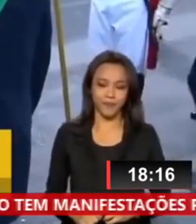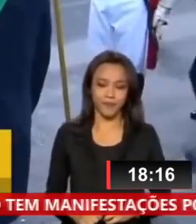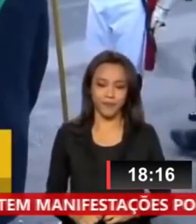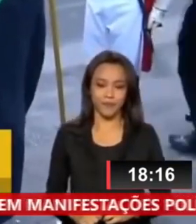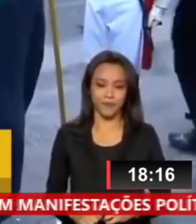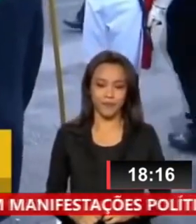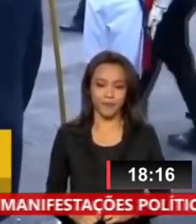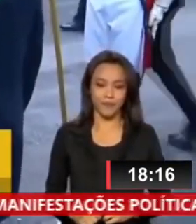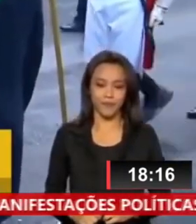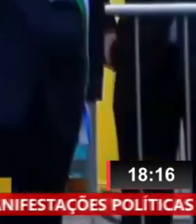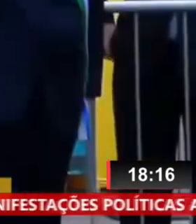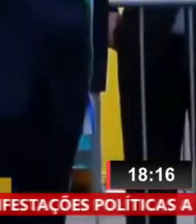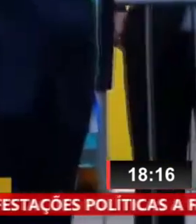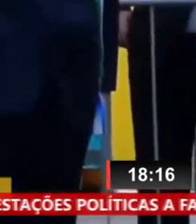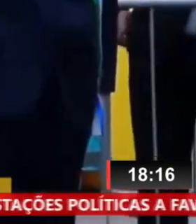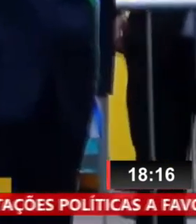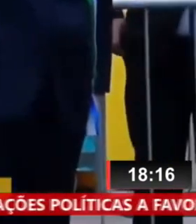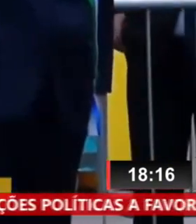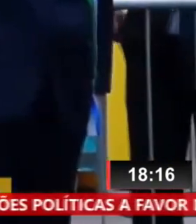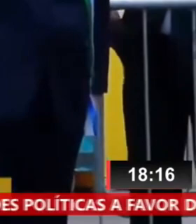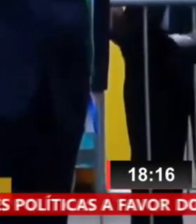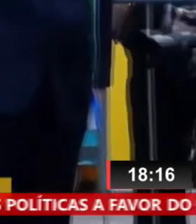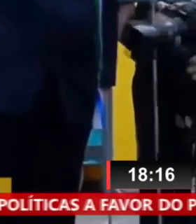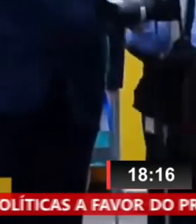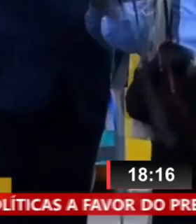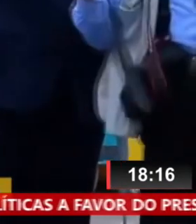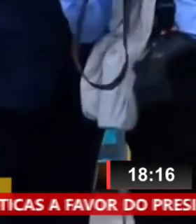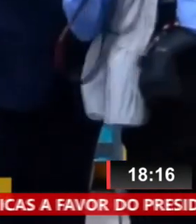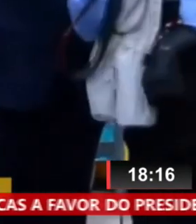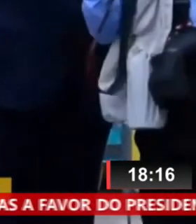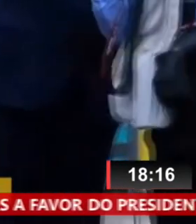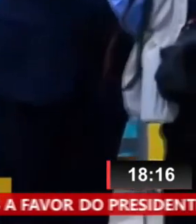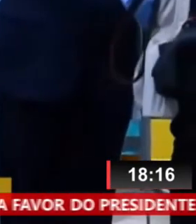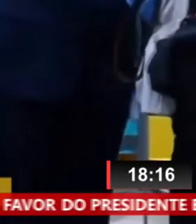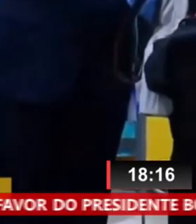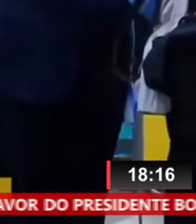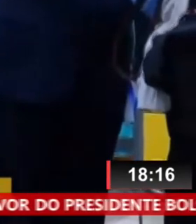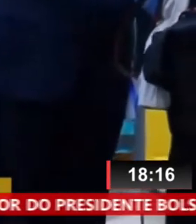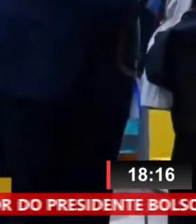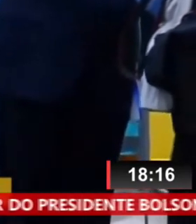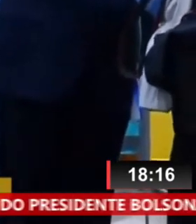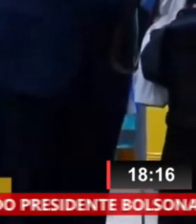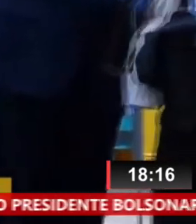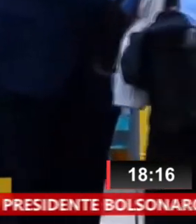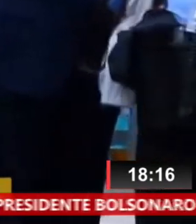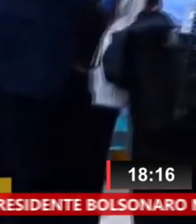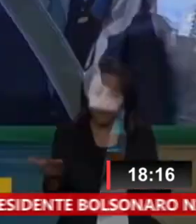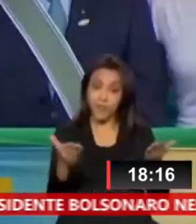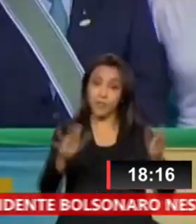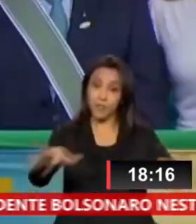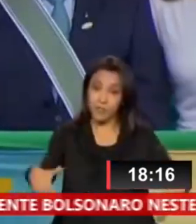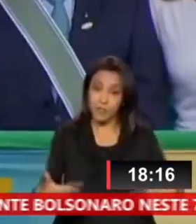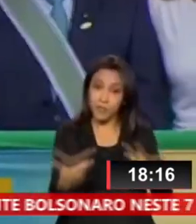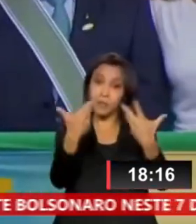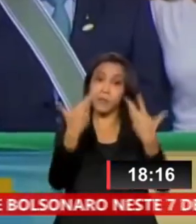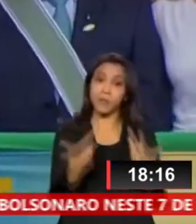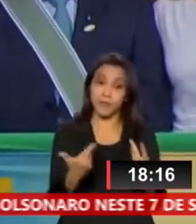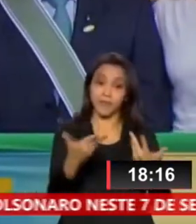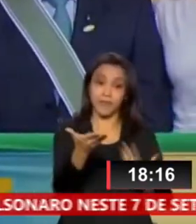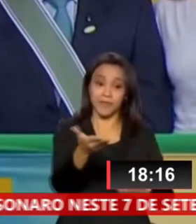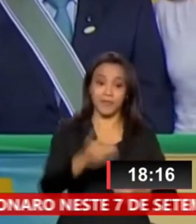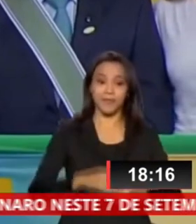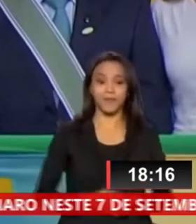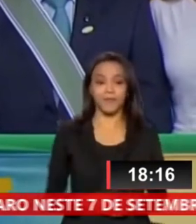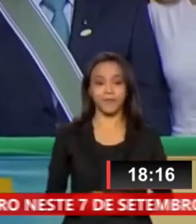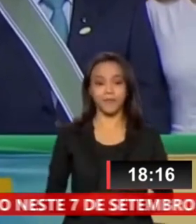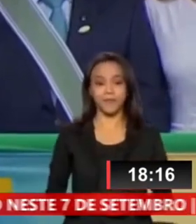presença no ato o atual vice-presidente general Hamilton Mourão e o candidato na chapa de Bolsonaro, general Braga Neto. No palanque,